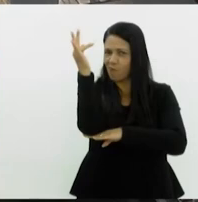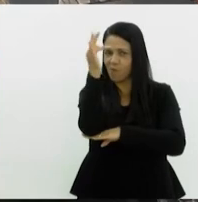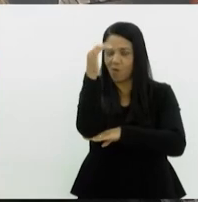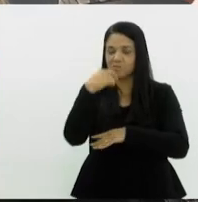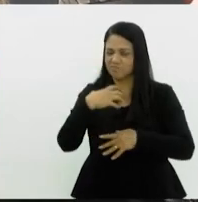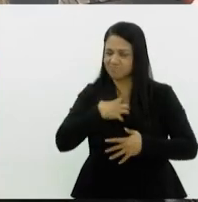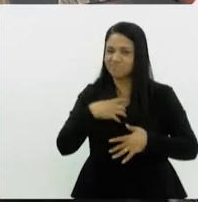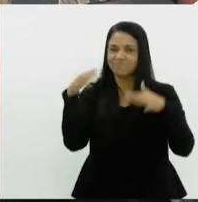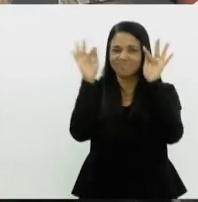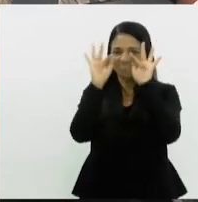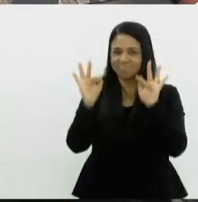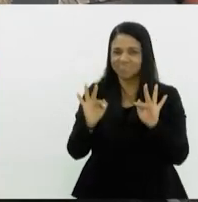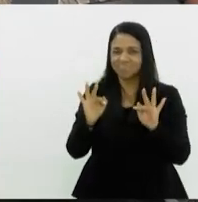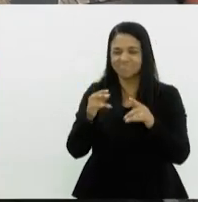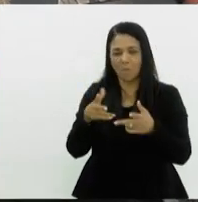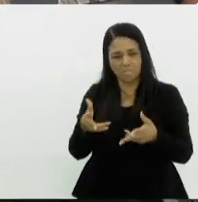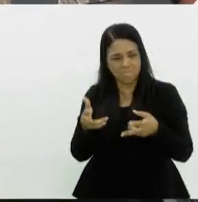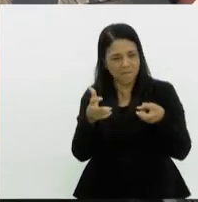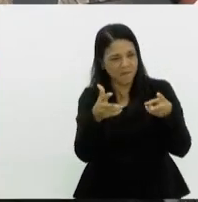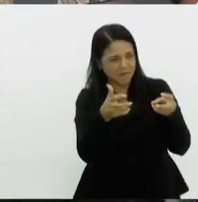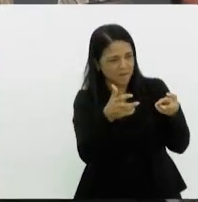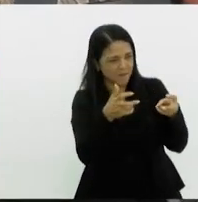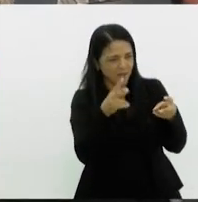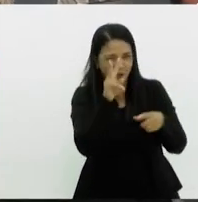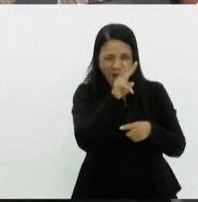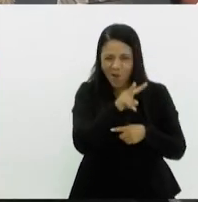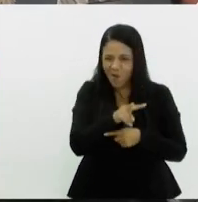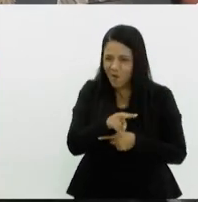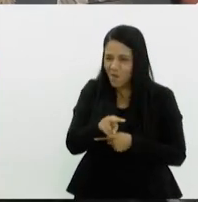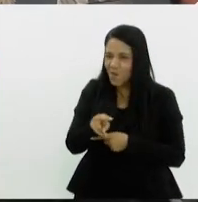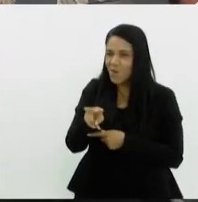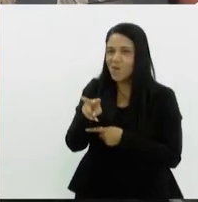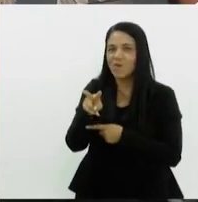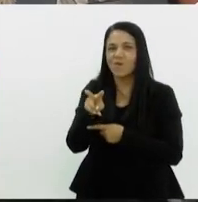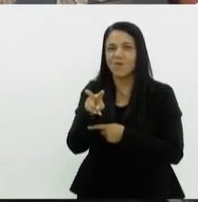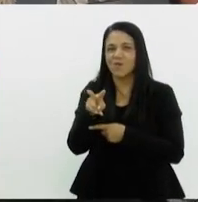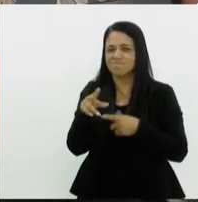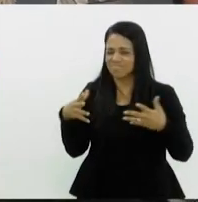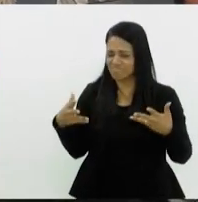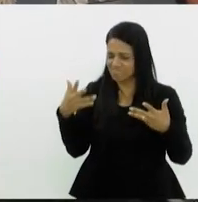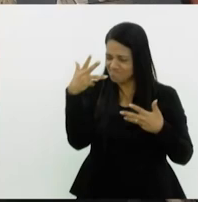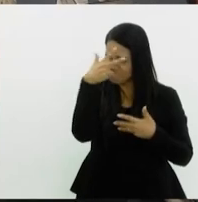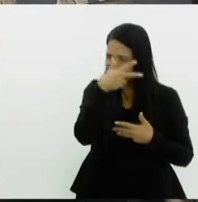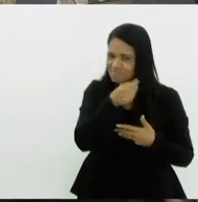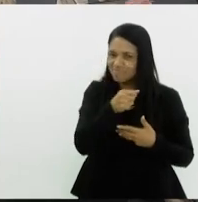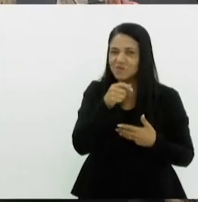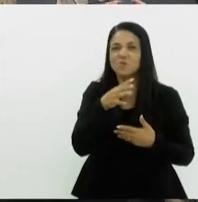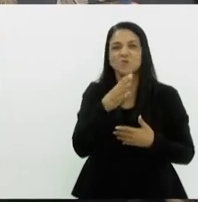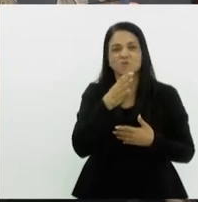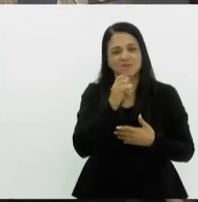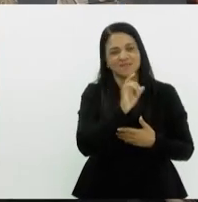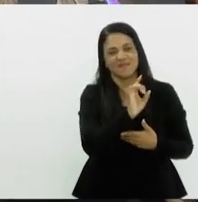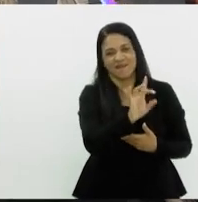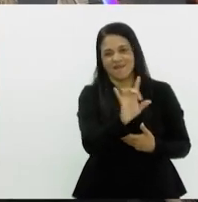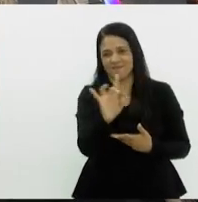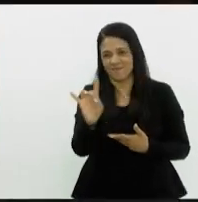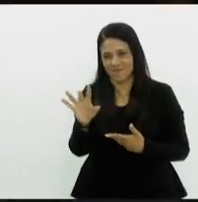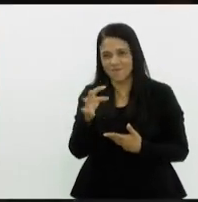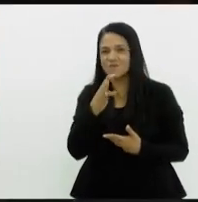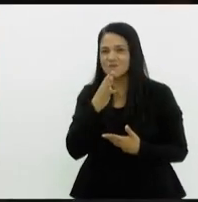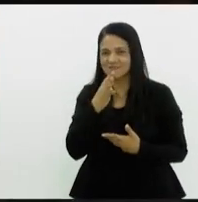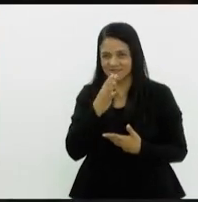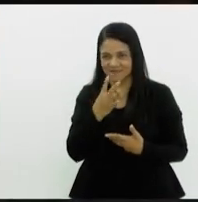feliz de olhar aqui para esse público lindo e conhecer cada um de vocês. E